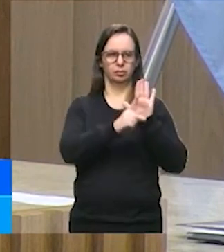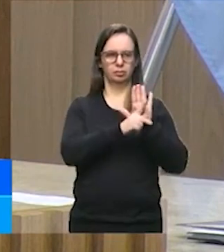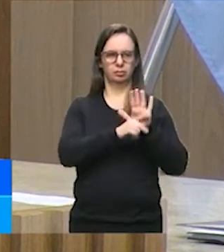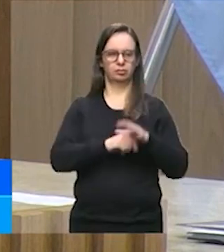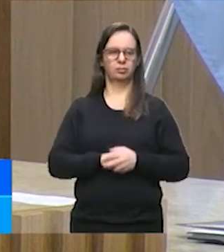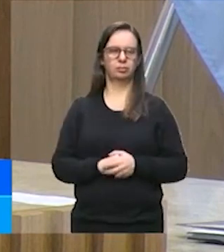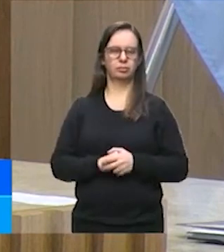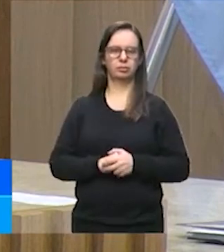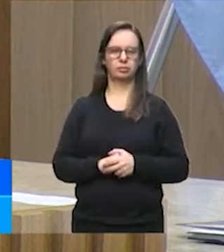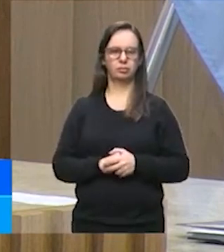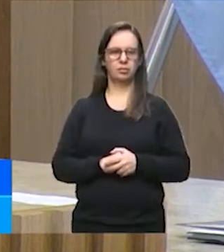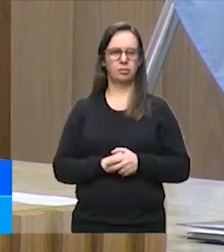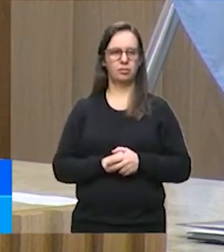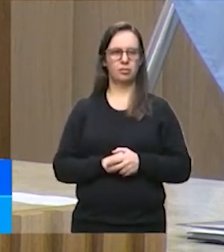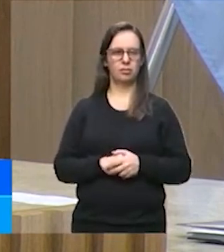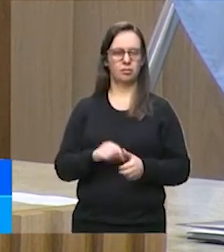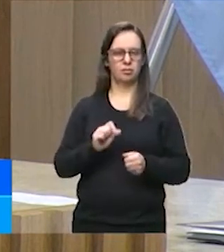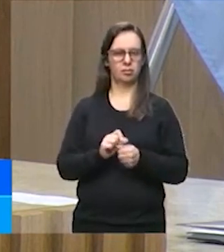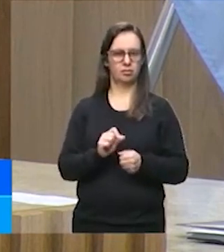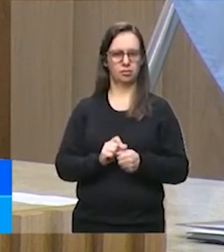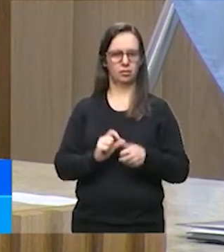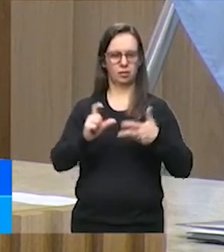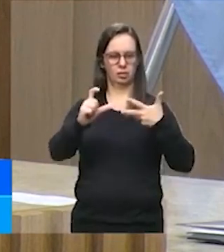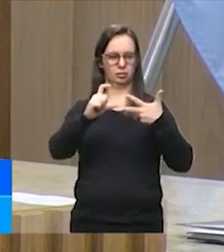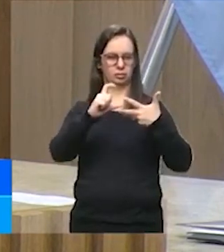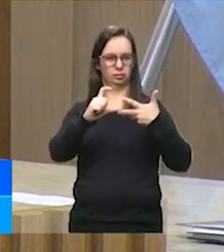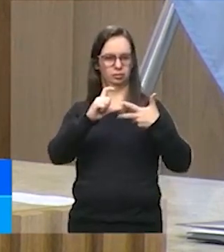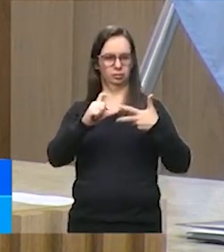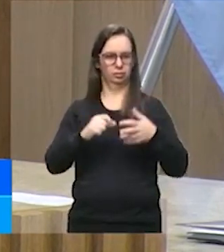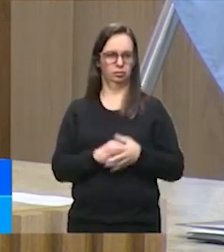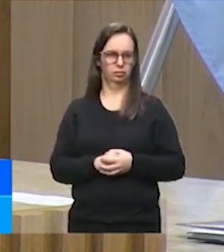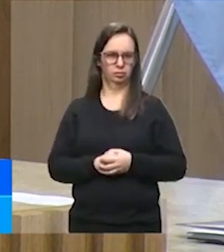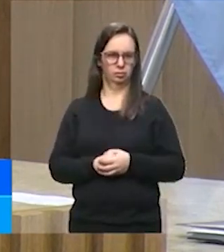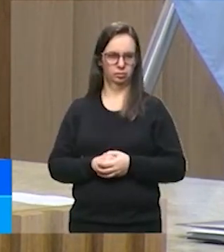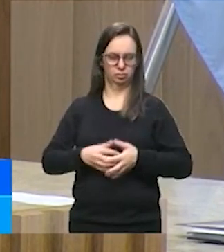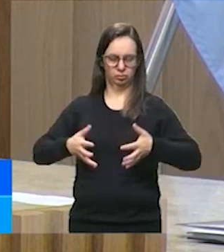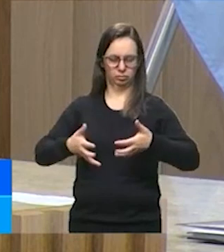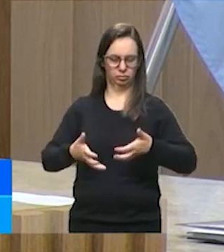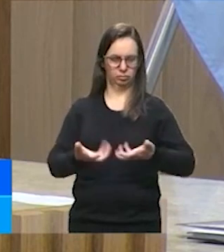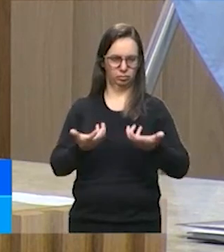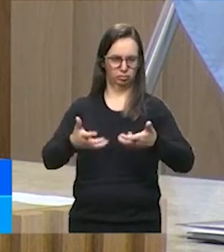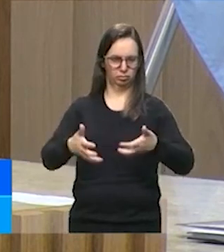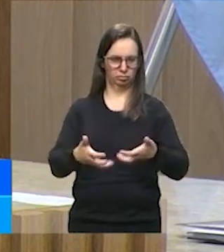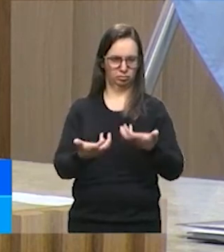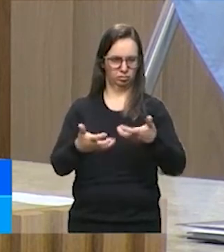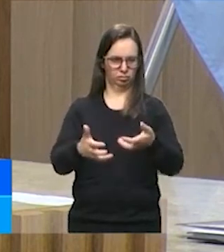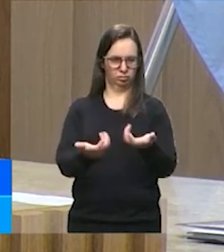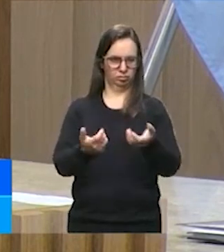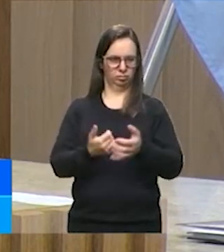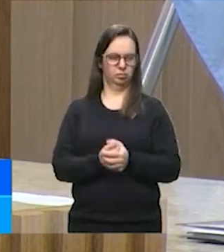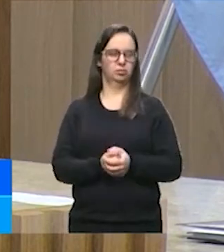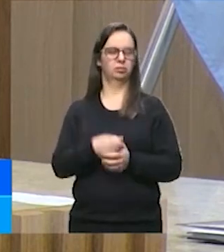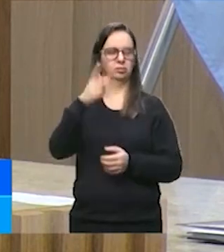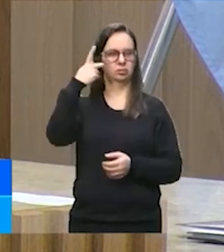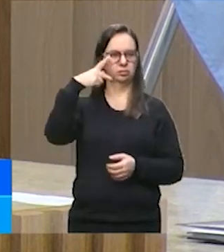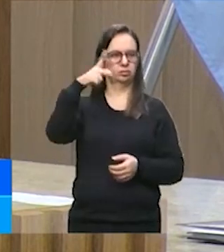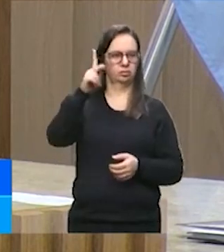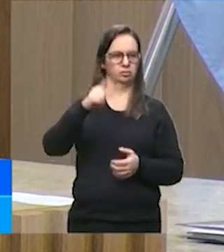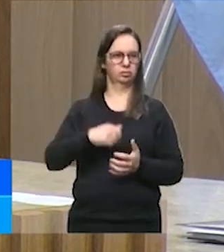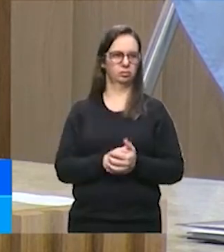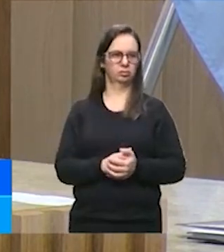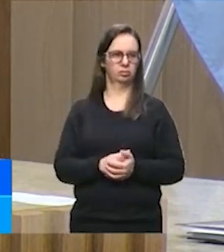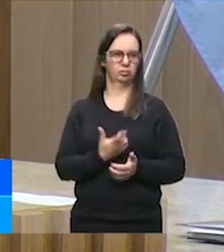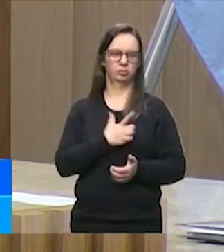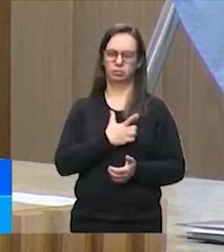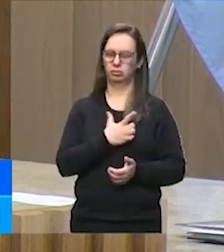projeto executivo para ir lá a máquina na estrada do servindo Flamboyant do Esmeralda nós